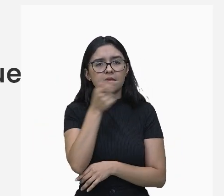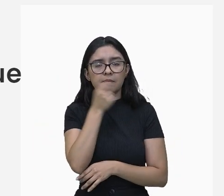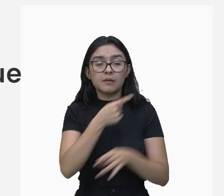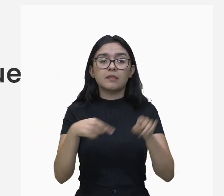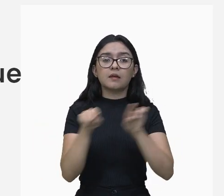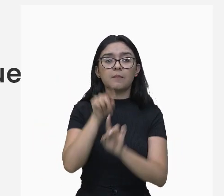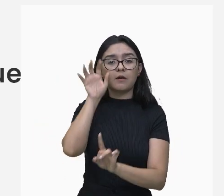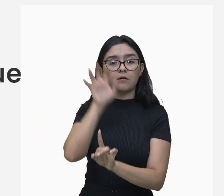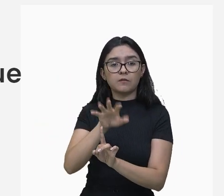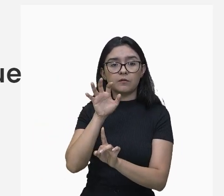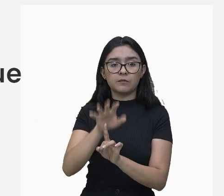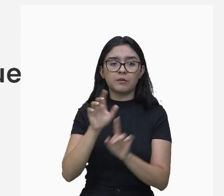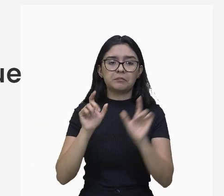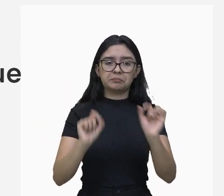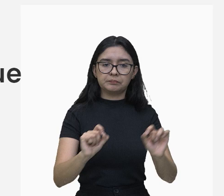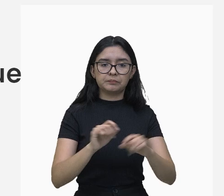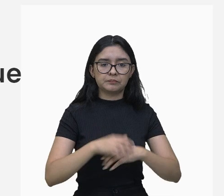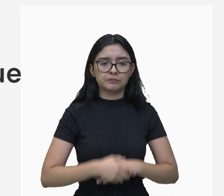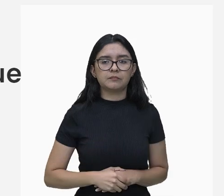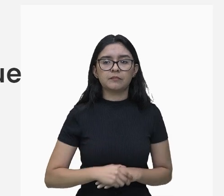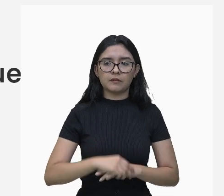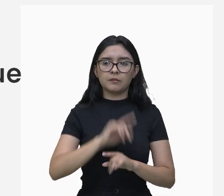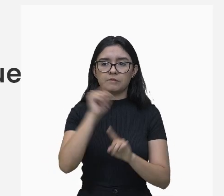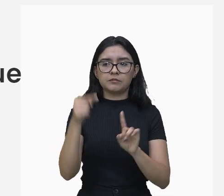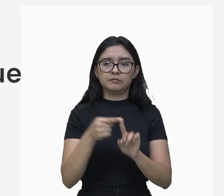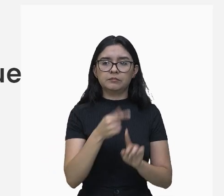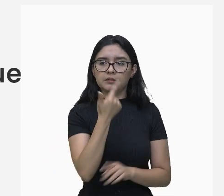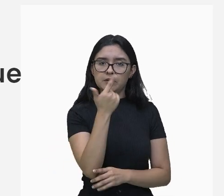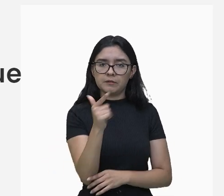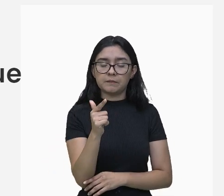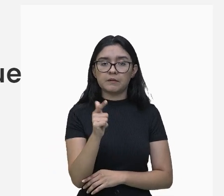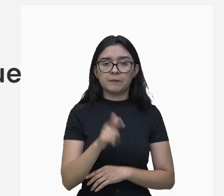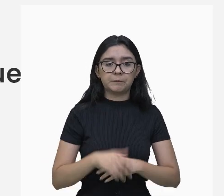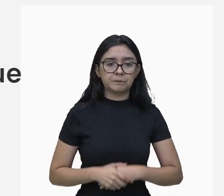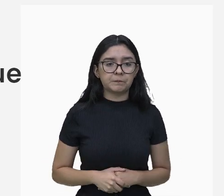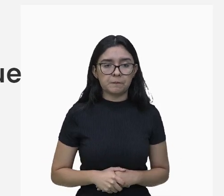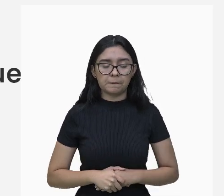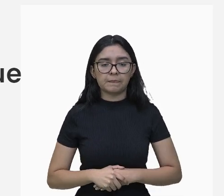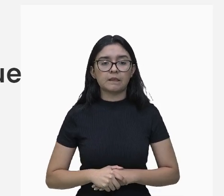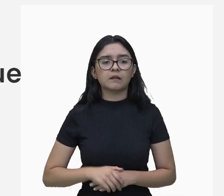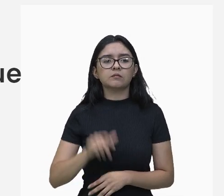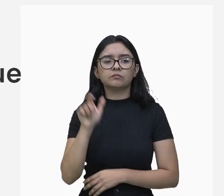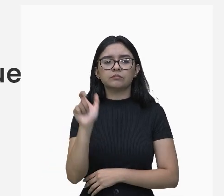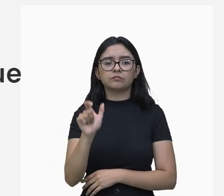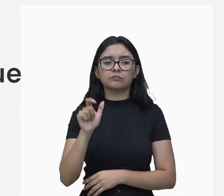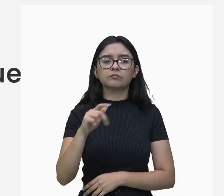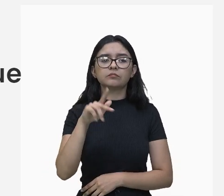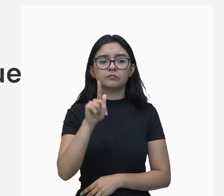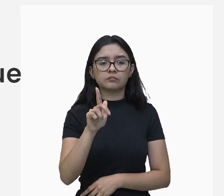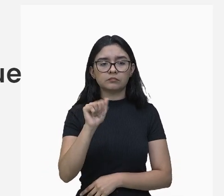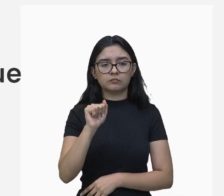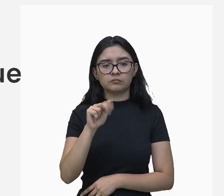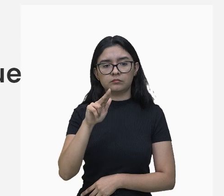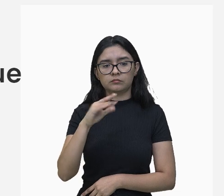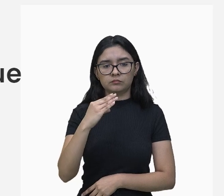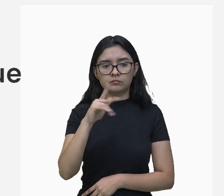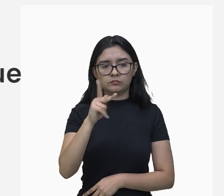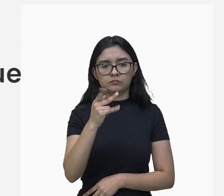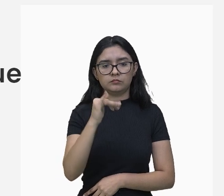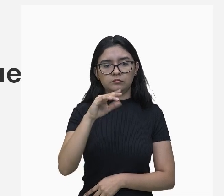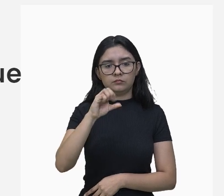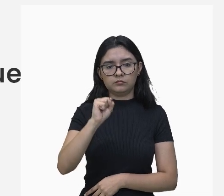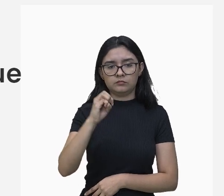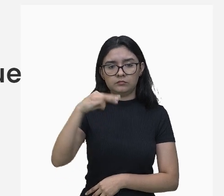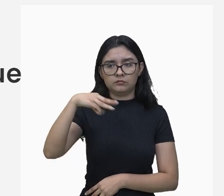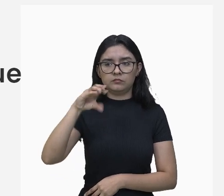influência do gauchismo. Gauchismo é uma palavra de origem francesa e que significa